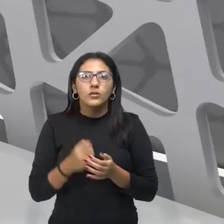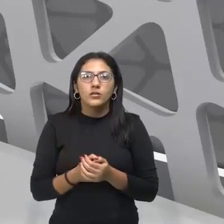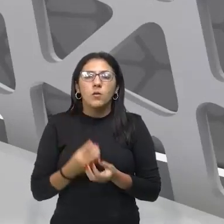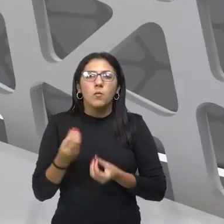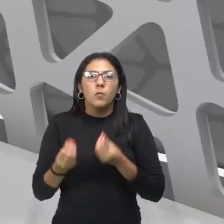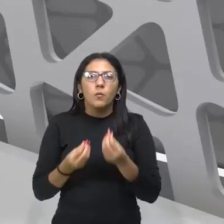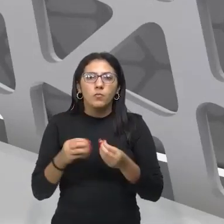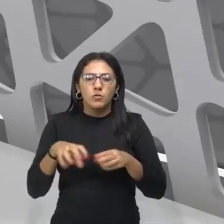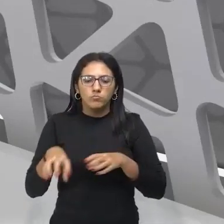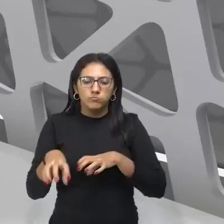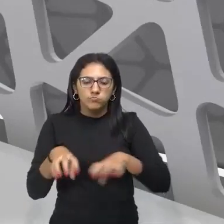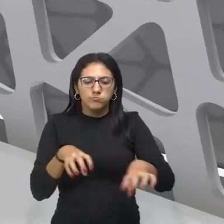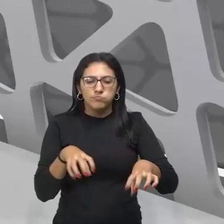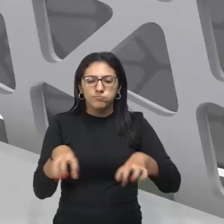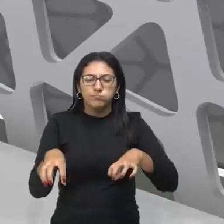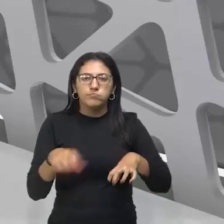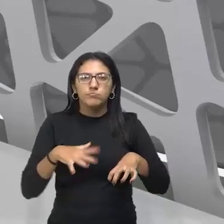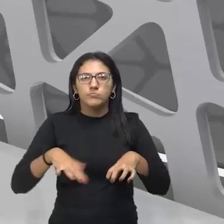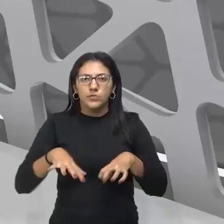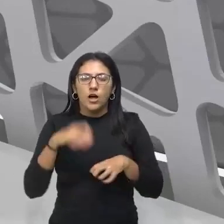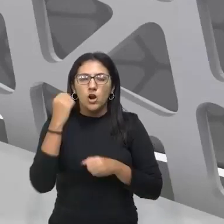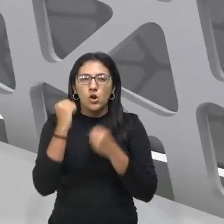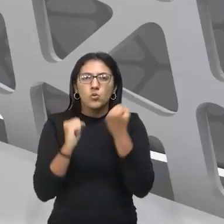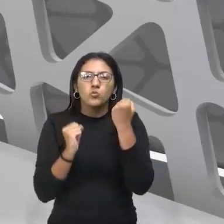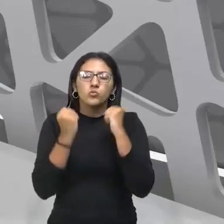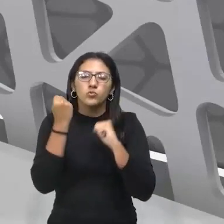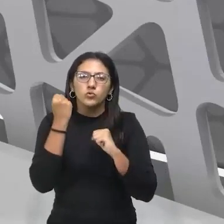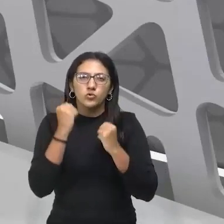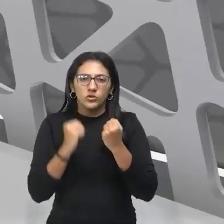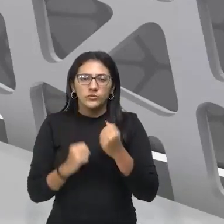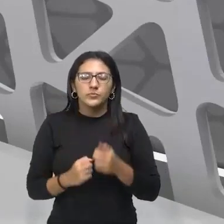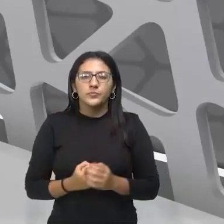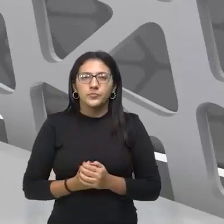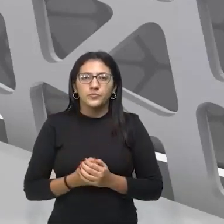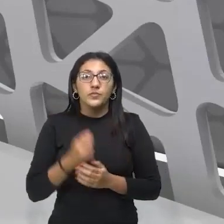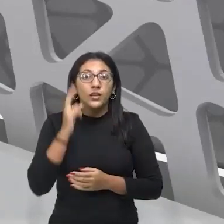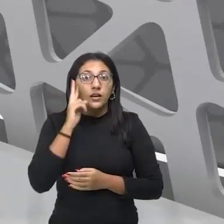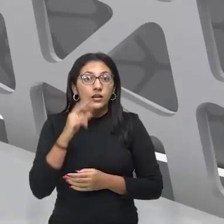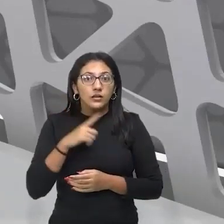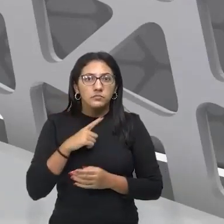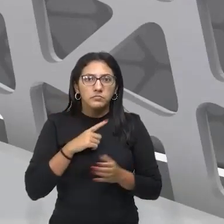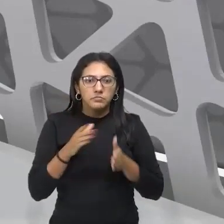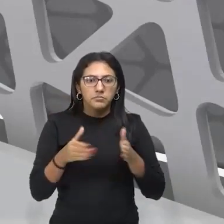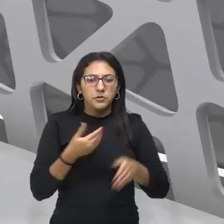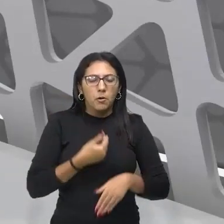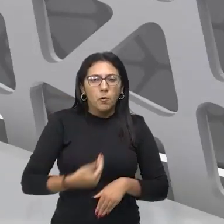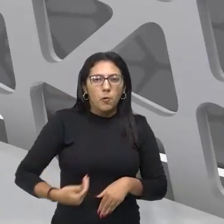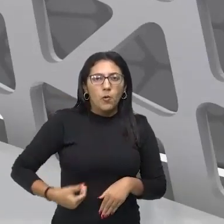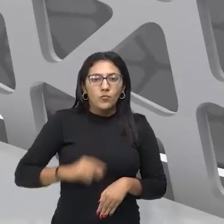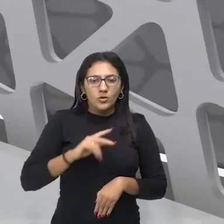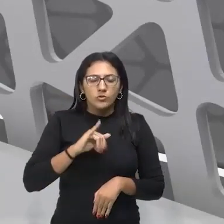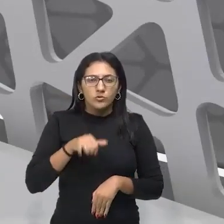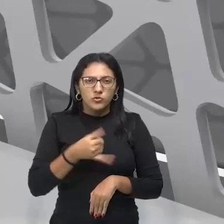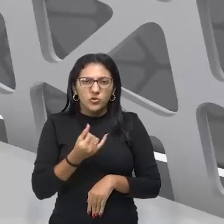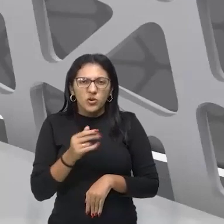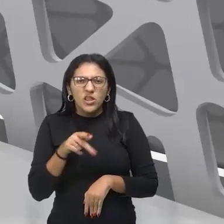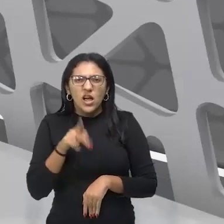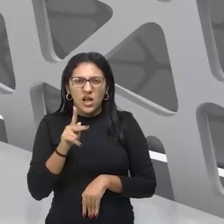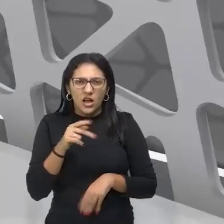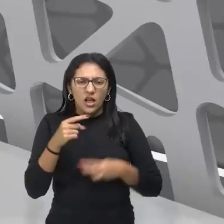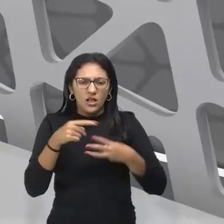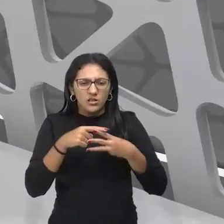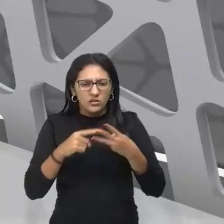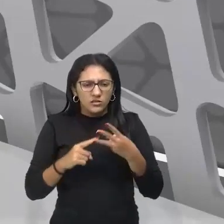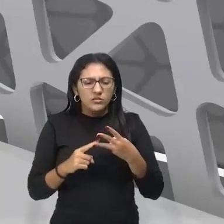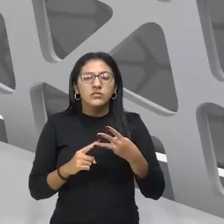Bom, agora vamos ver o processo de desconcentração industrial, né? Você lembra que durante o governo